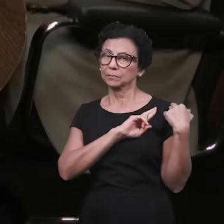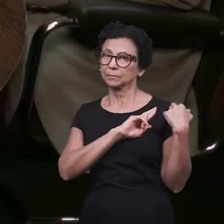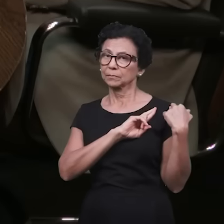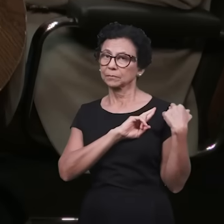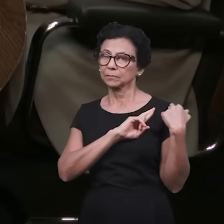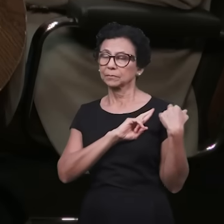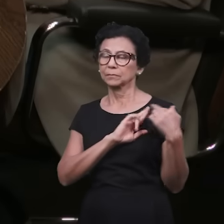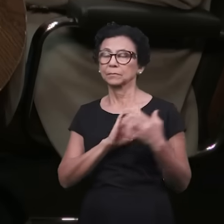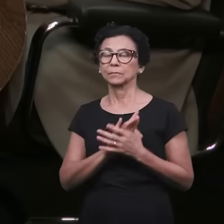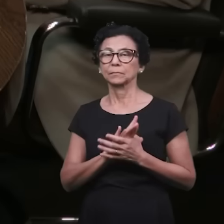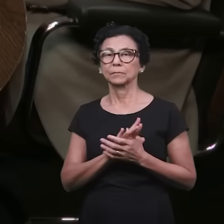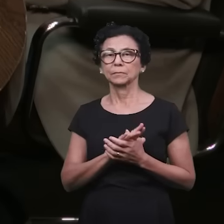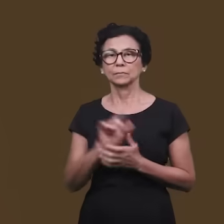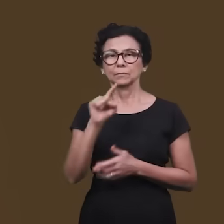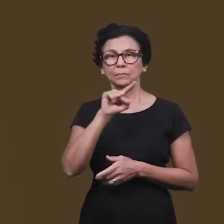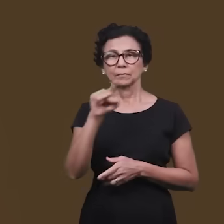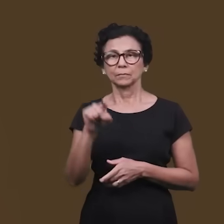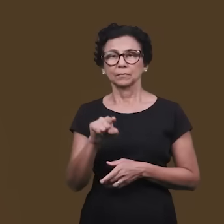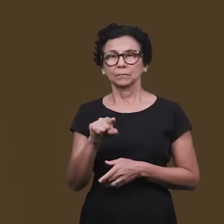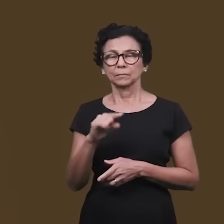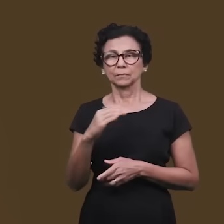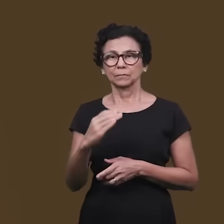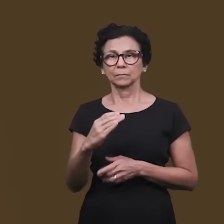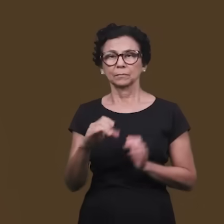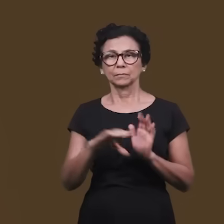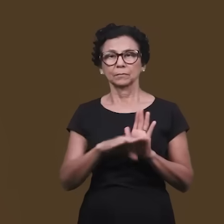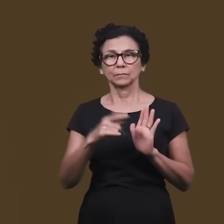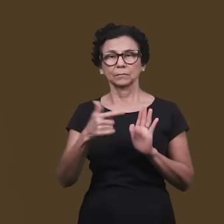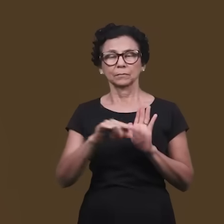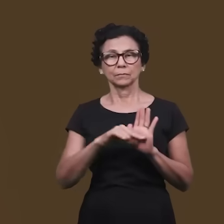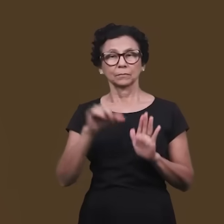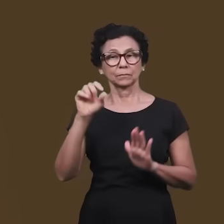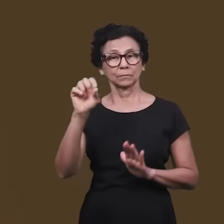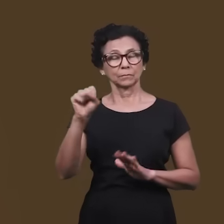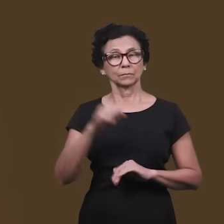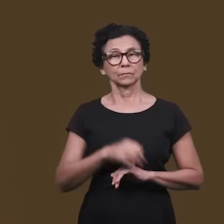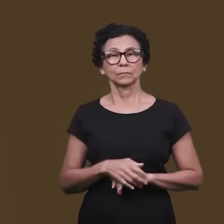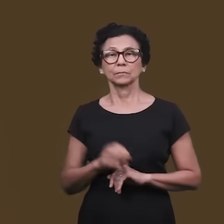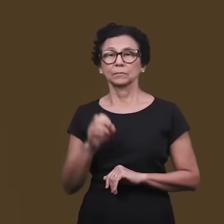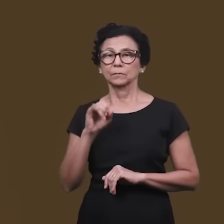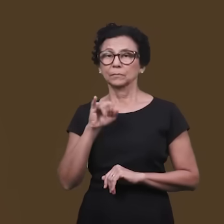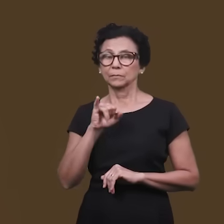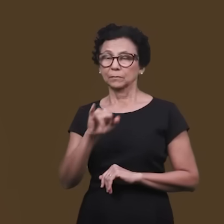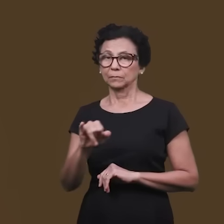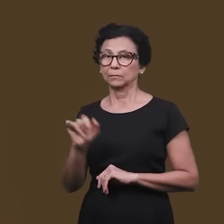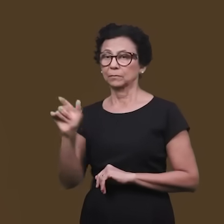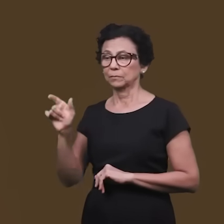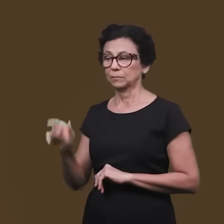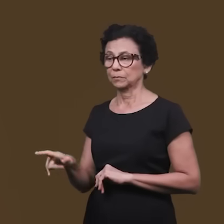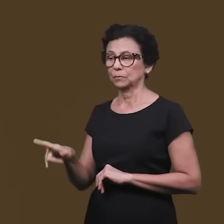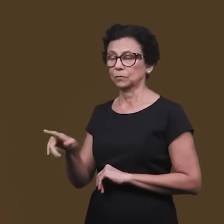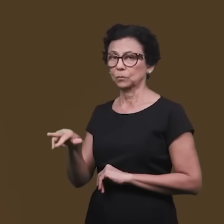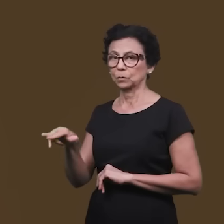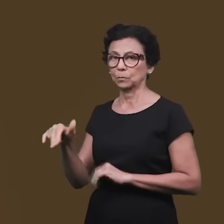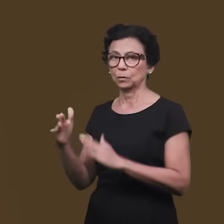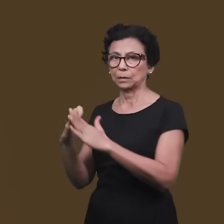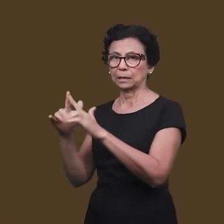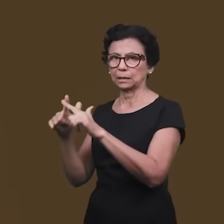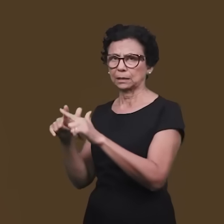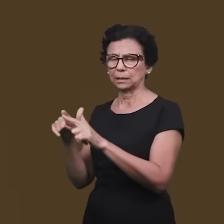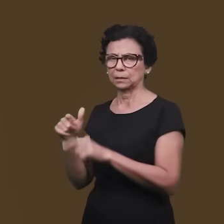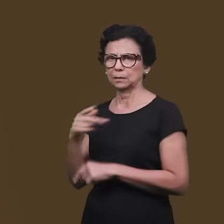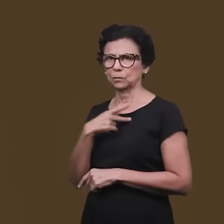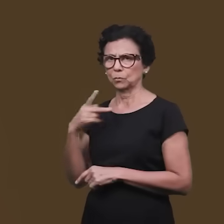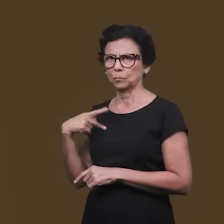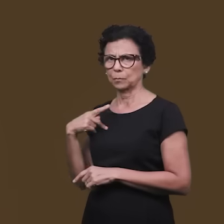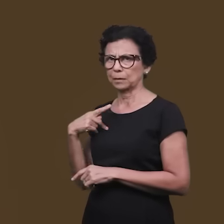Zacarias 2:8 fala, porque aquele que tocar em vós, toca na menina dos olhos. Isso. Como é esse cuidado do pastor